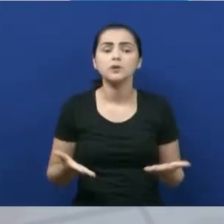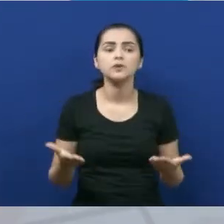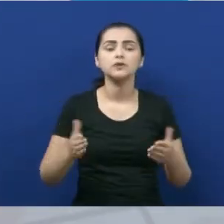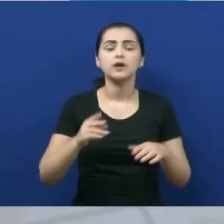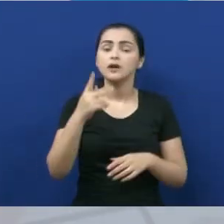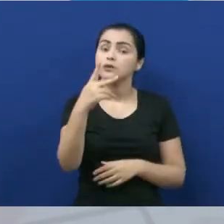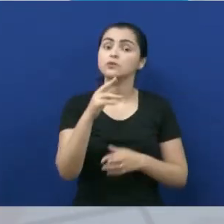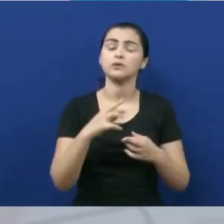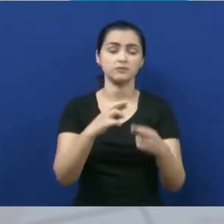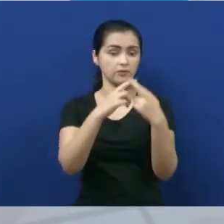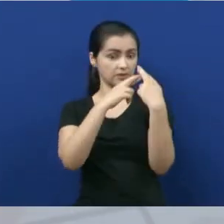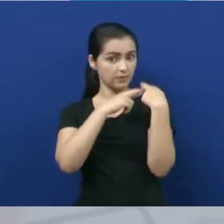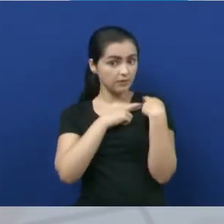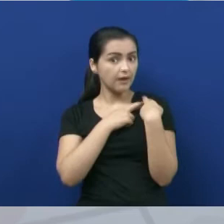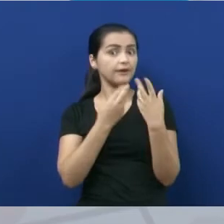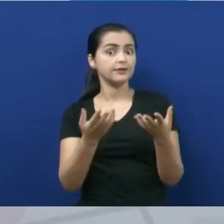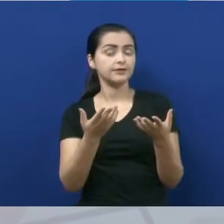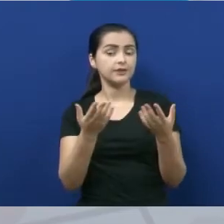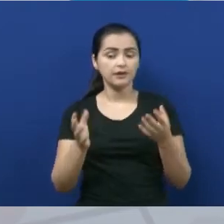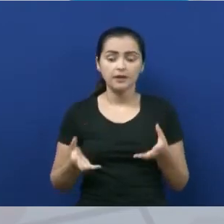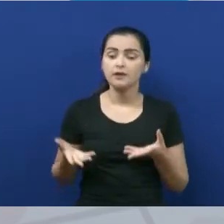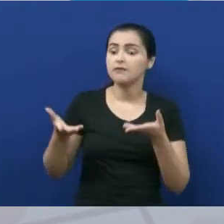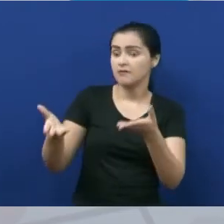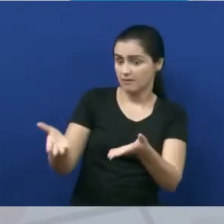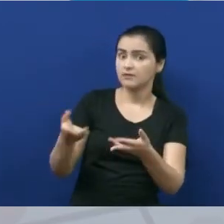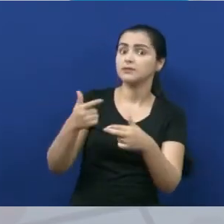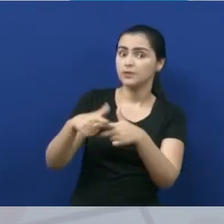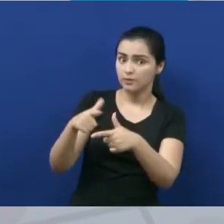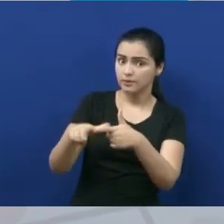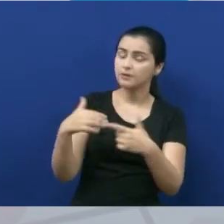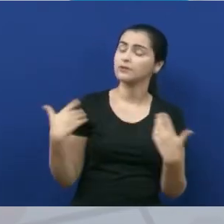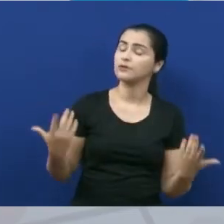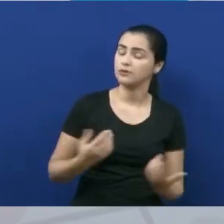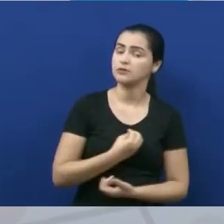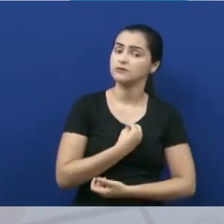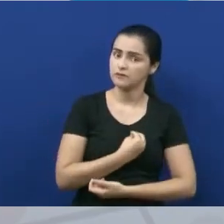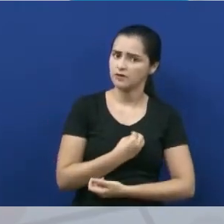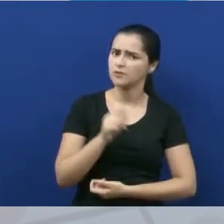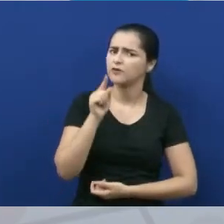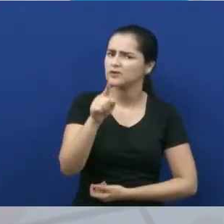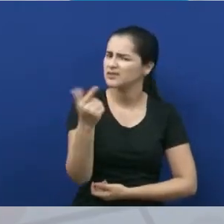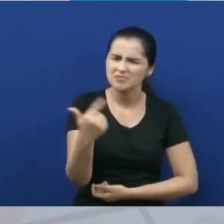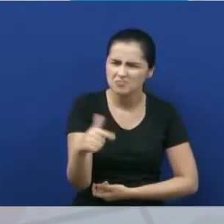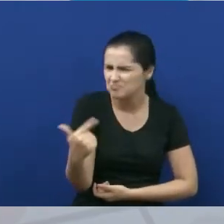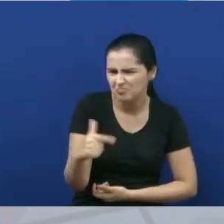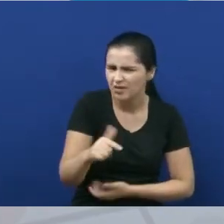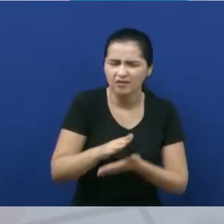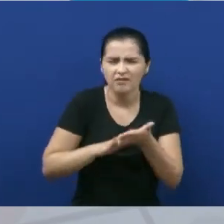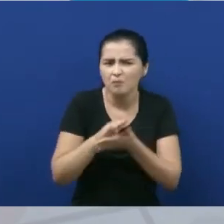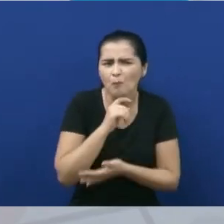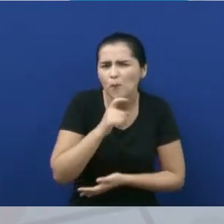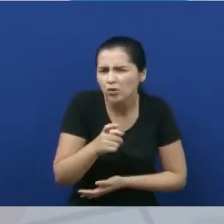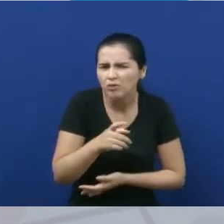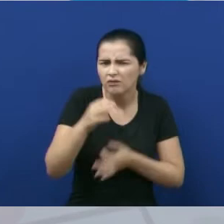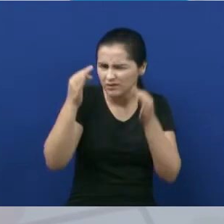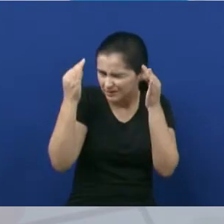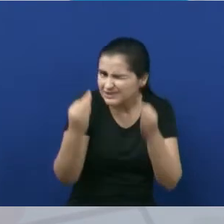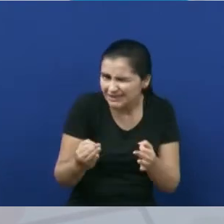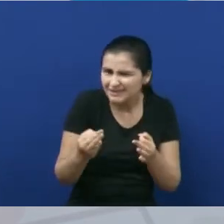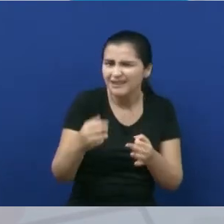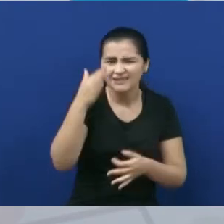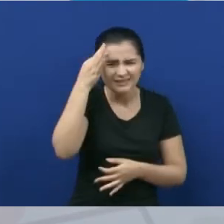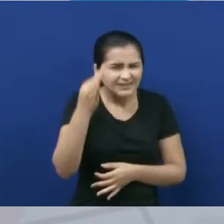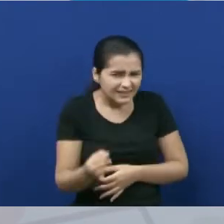em relação a este problema que nós estamos vivenciando hoje você não tem nenhuma responsabilidade tem certeza